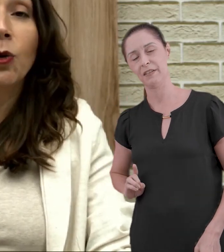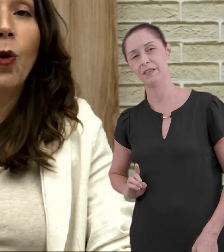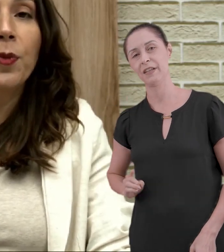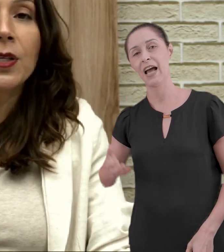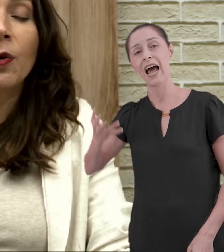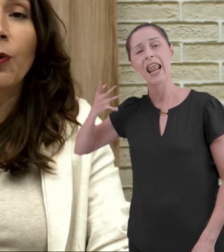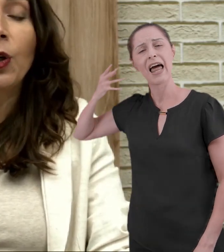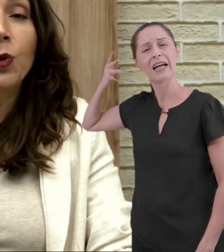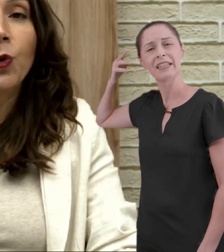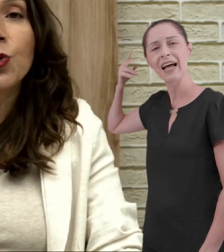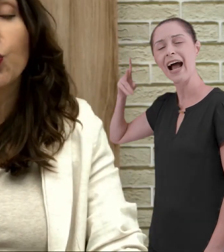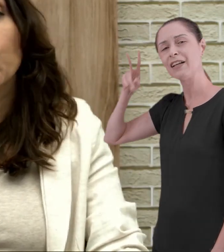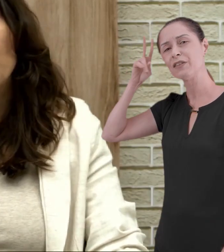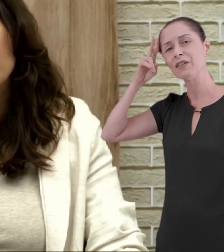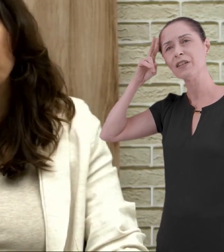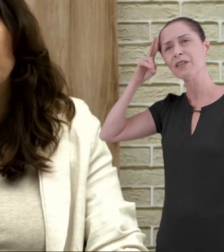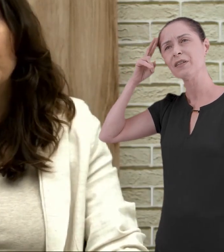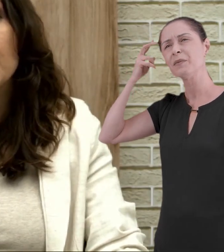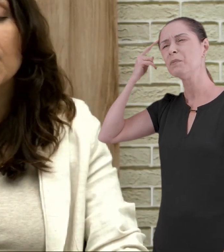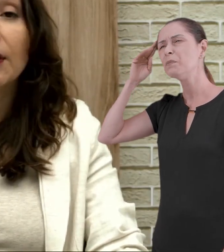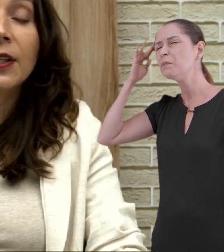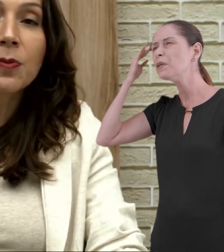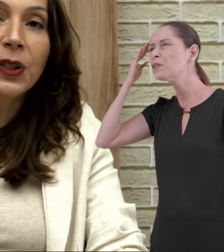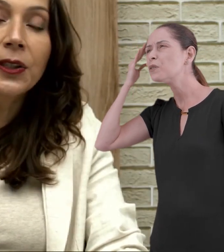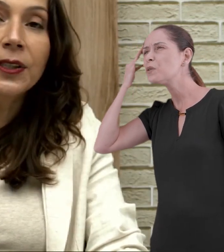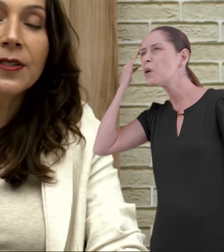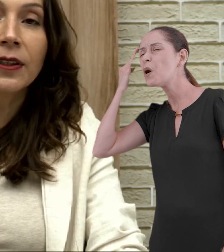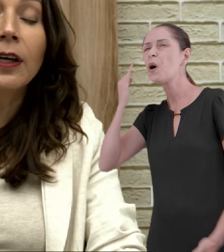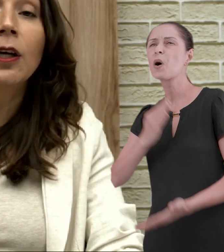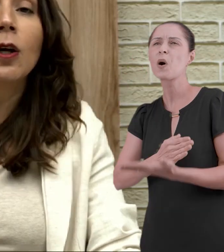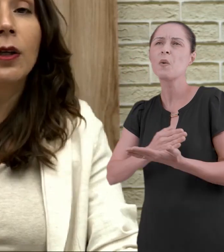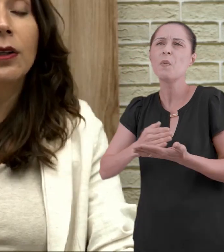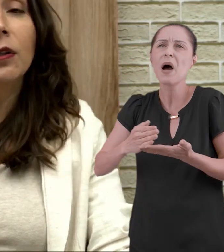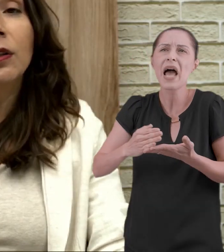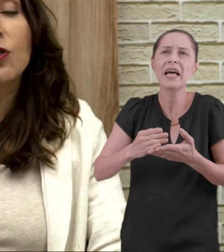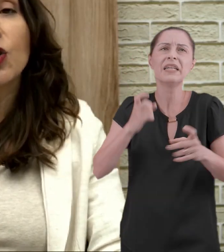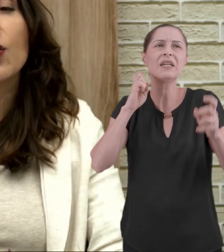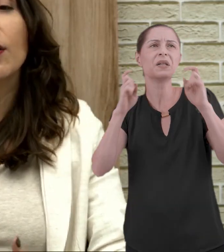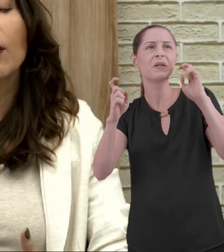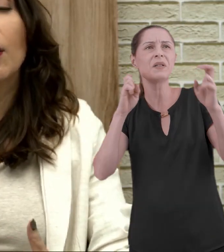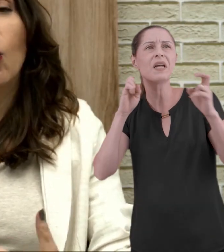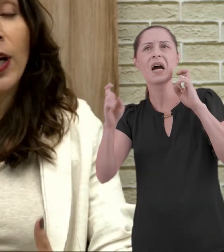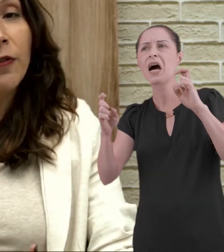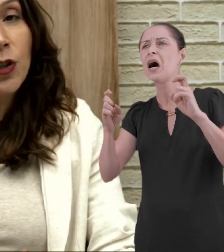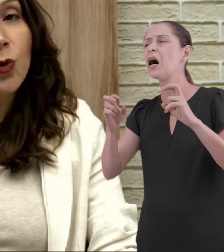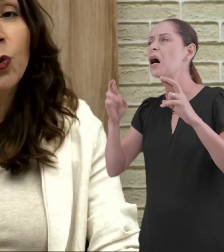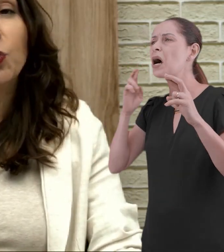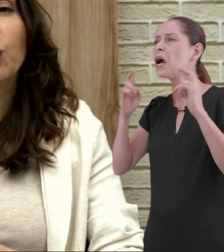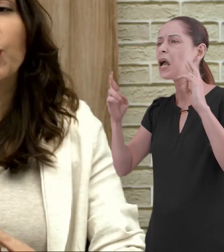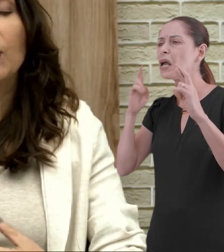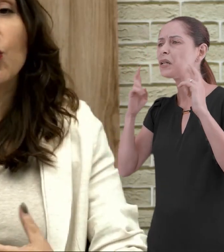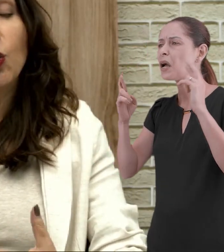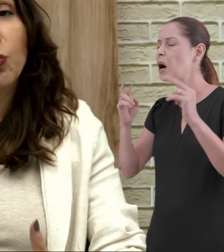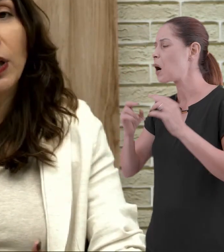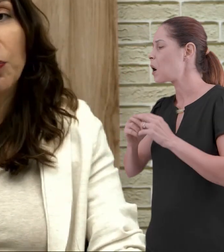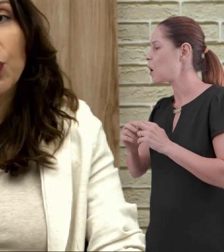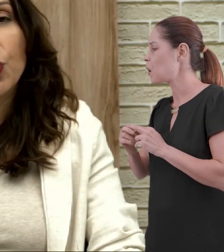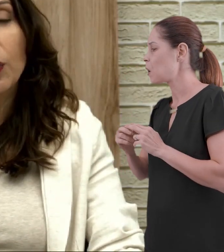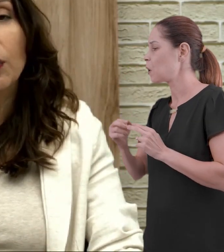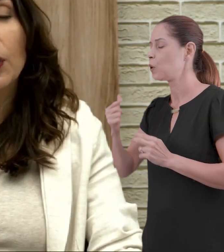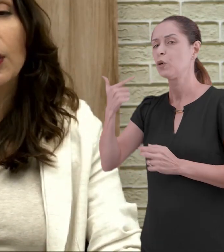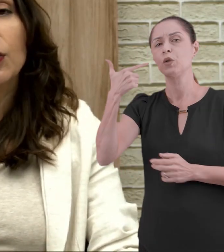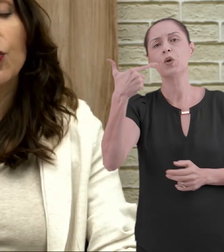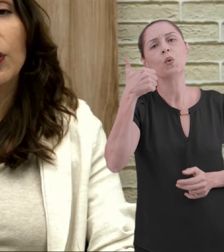reuniões, no começo eram reuniões com 2 mães, 3 mães, né? E a gente orava junto e tinha um